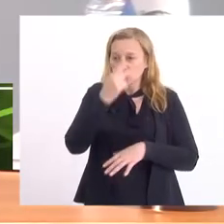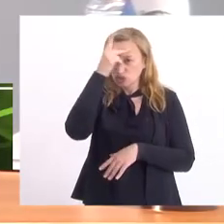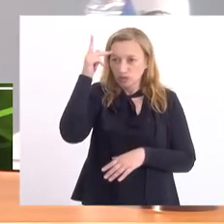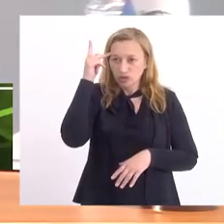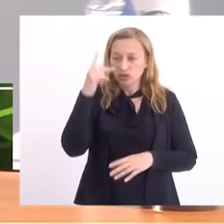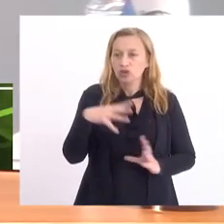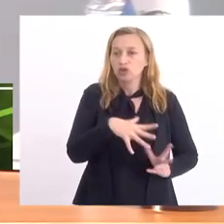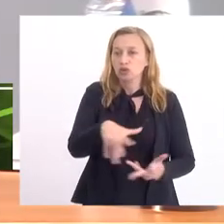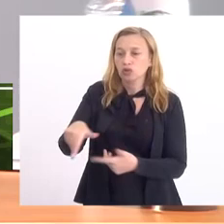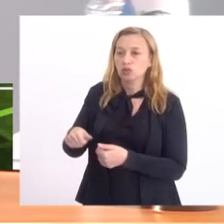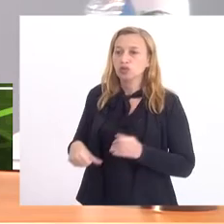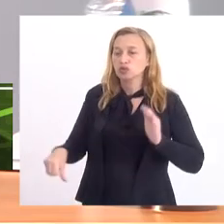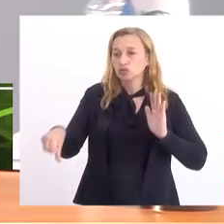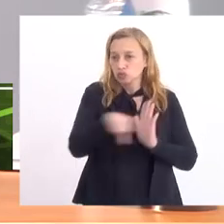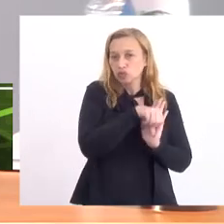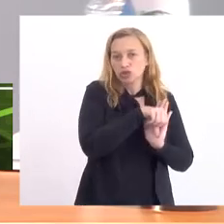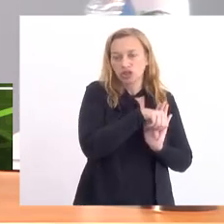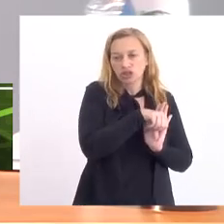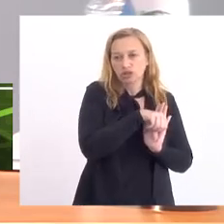do mundo do crime, né?